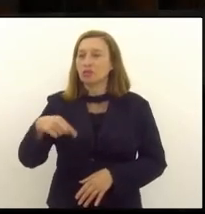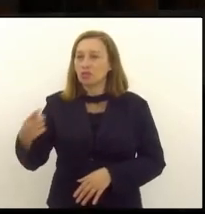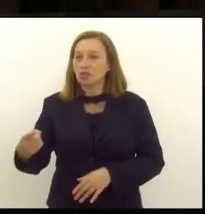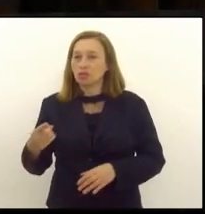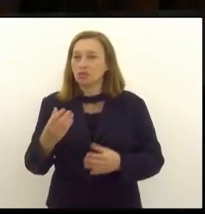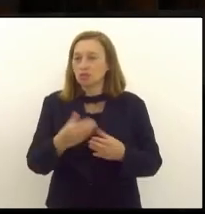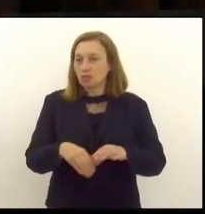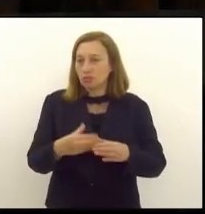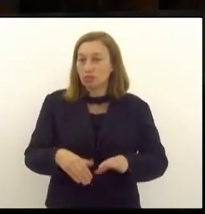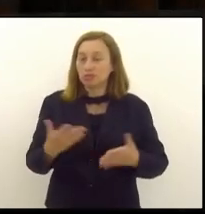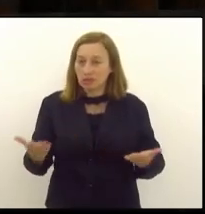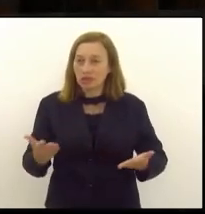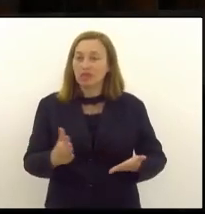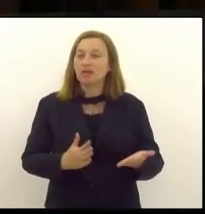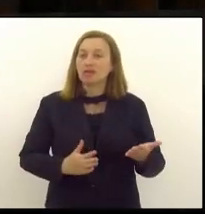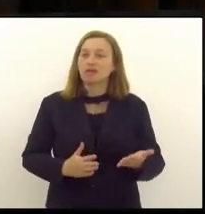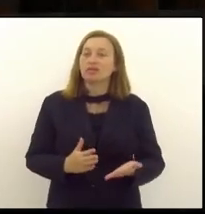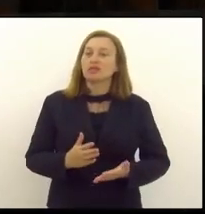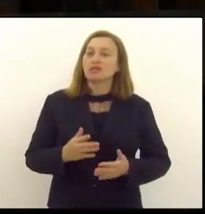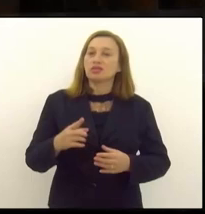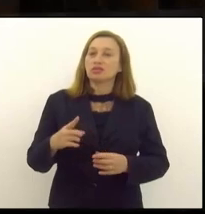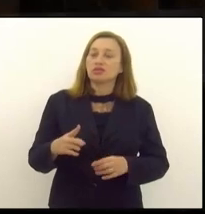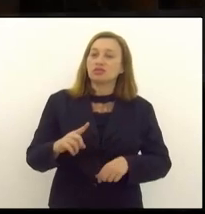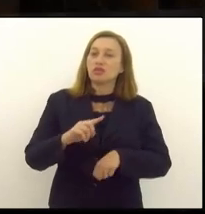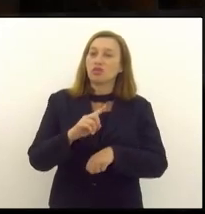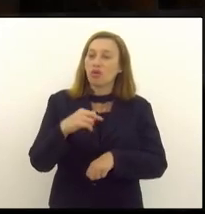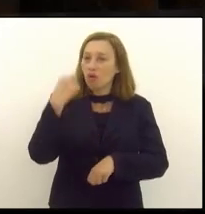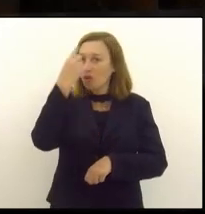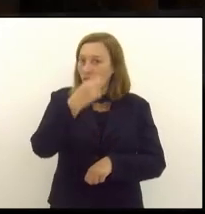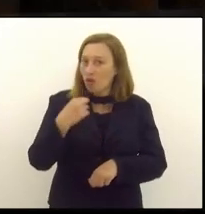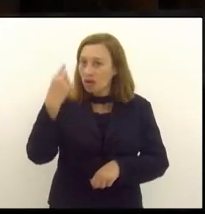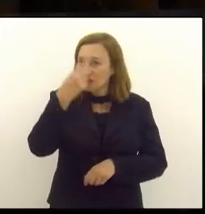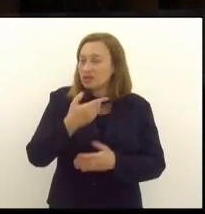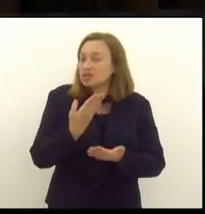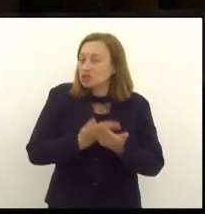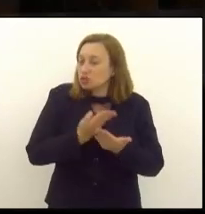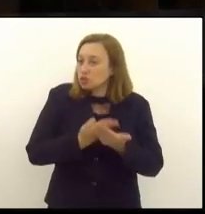vem disso, né? É de horas colocando ali,